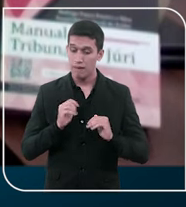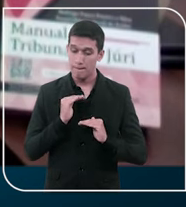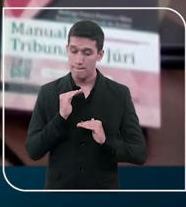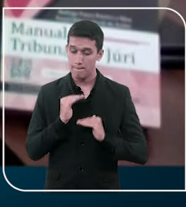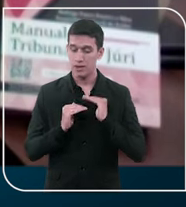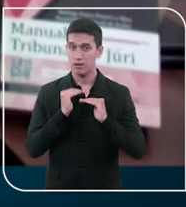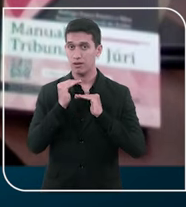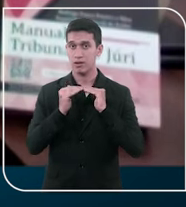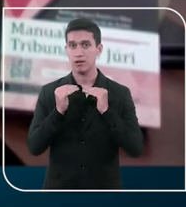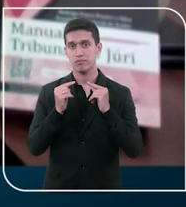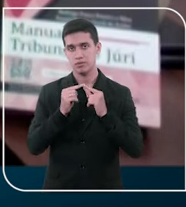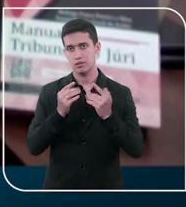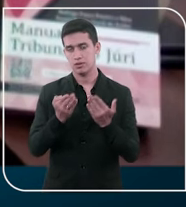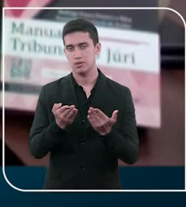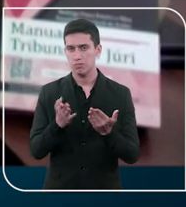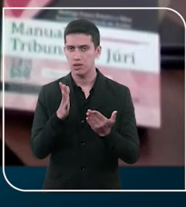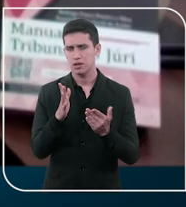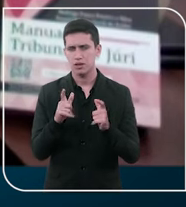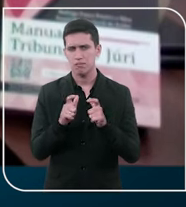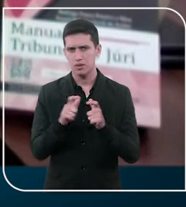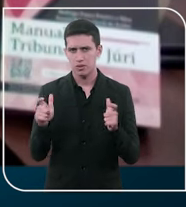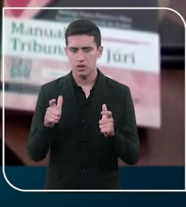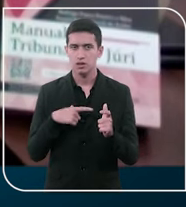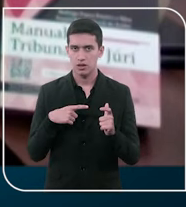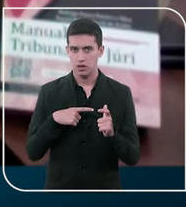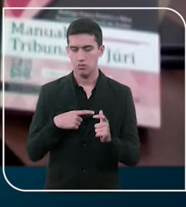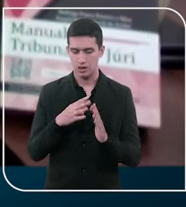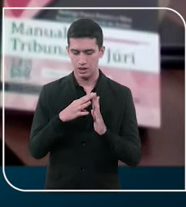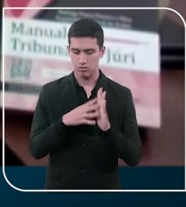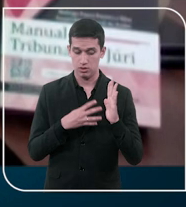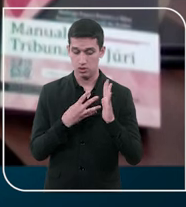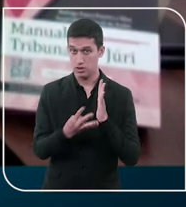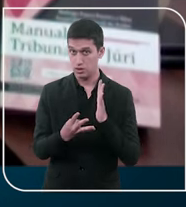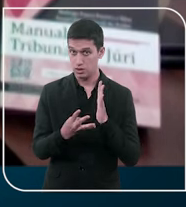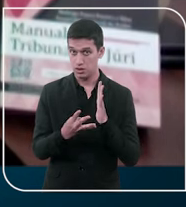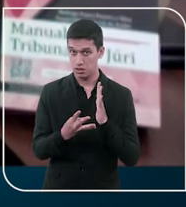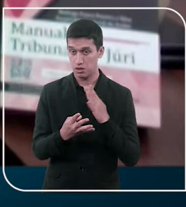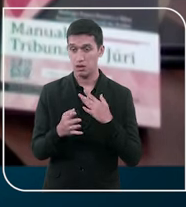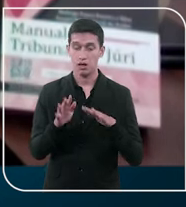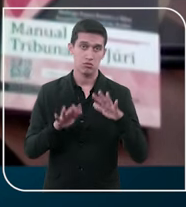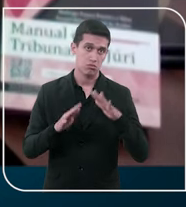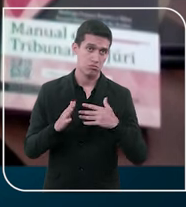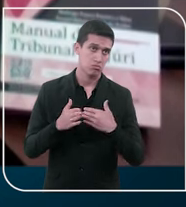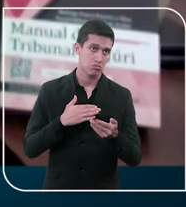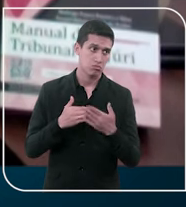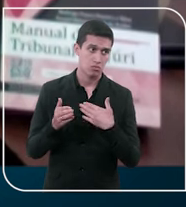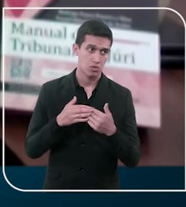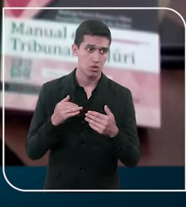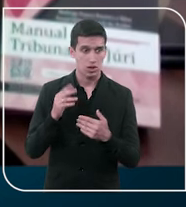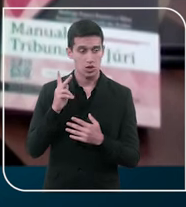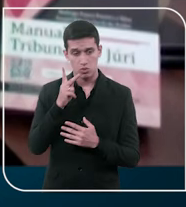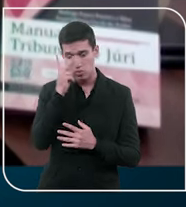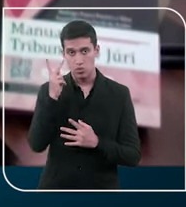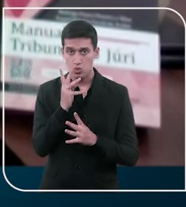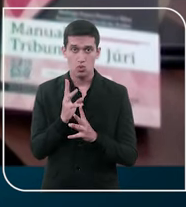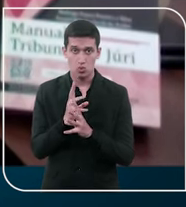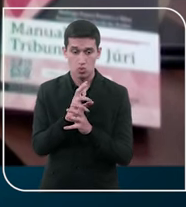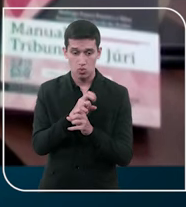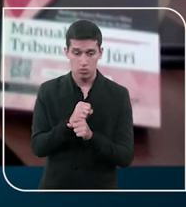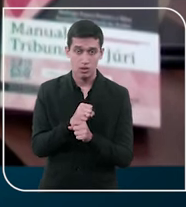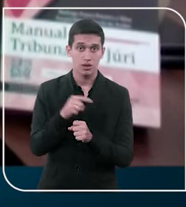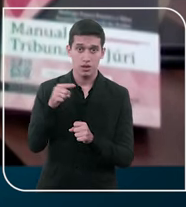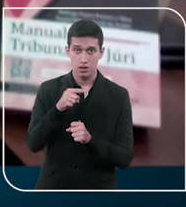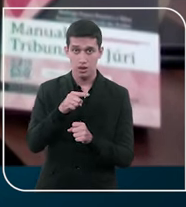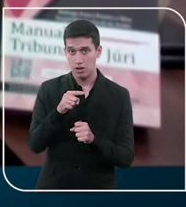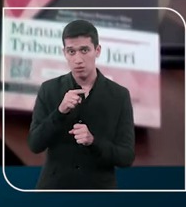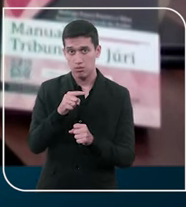precisaríamos de uma melhoria em relação a isso. Mas, de uma forma geral, existe uma lista geral que depende da quantidade de habitantes que